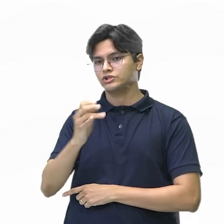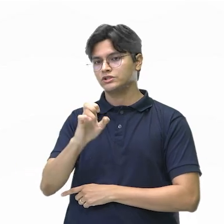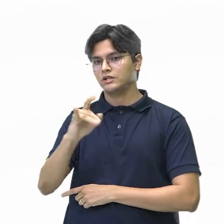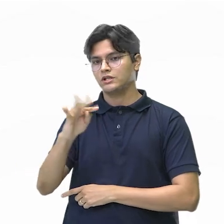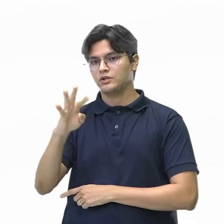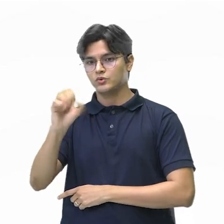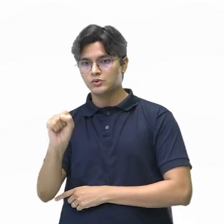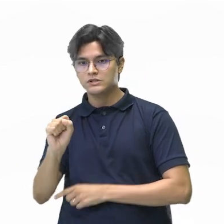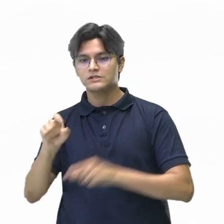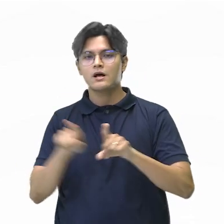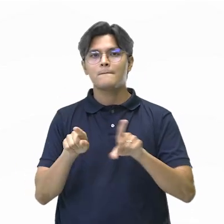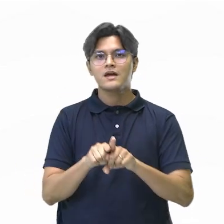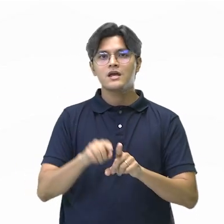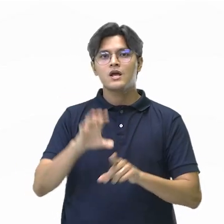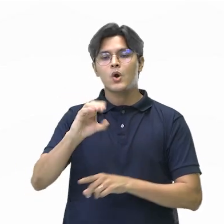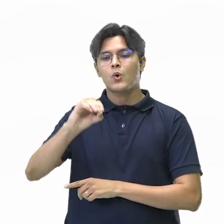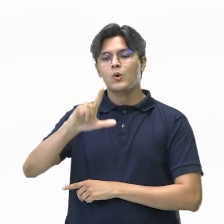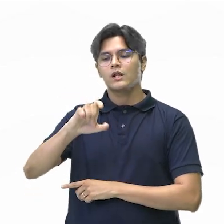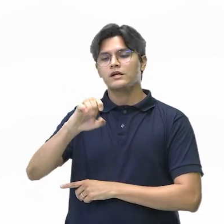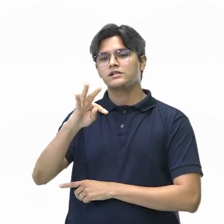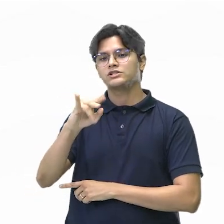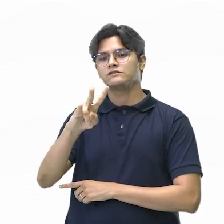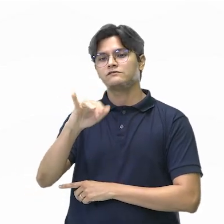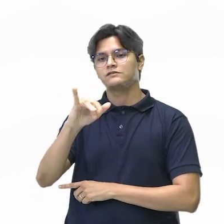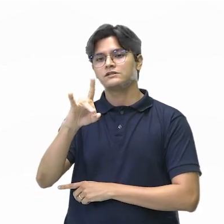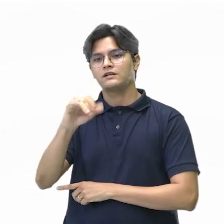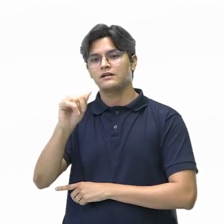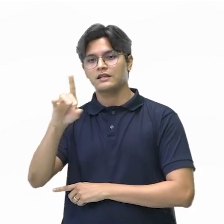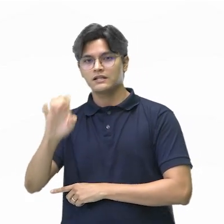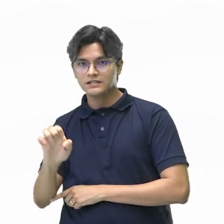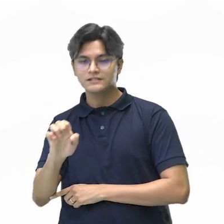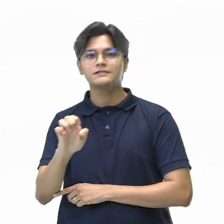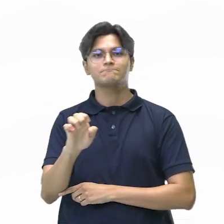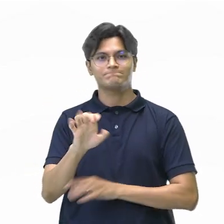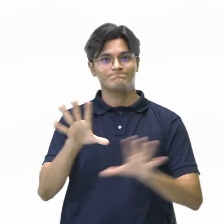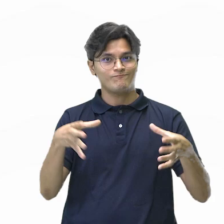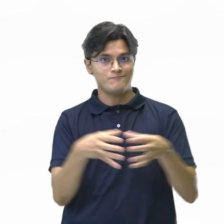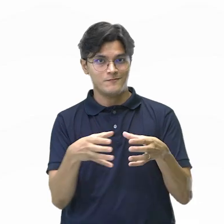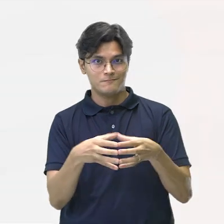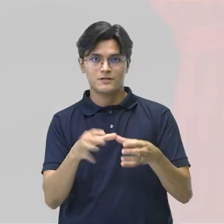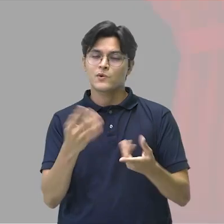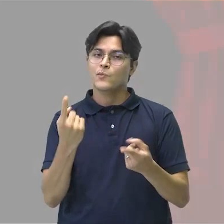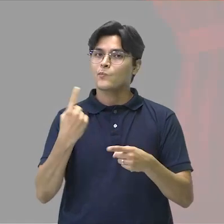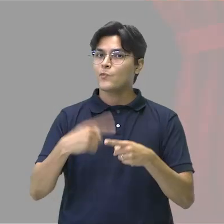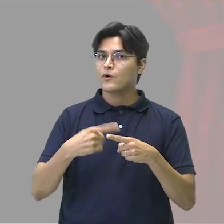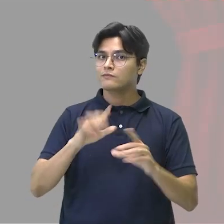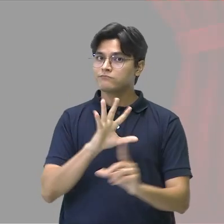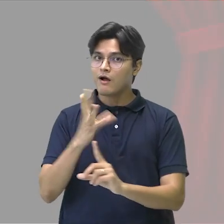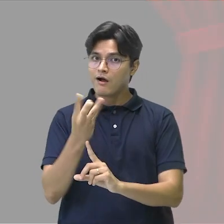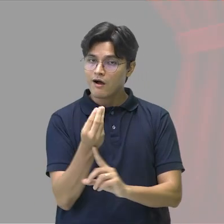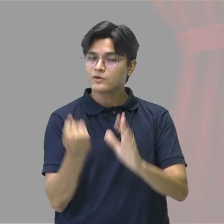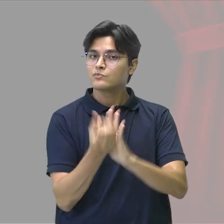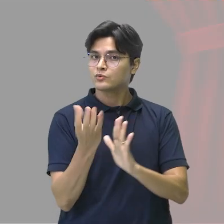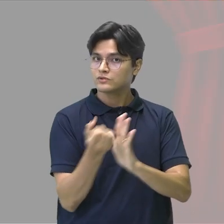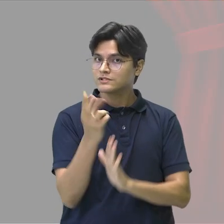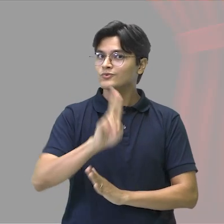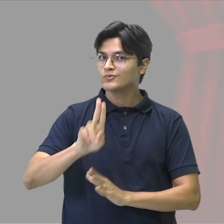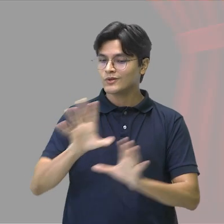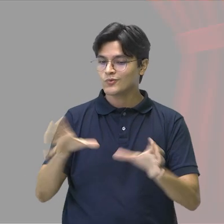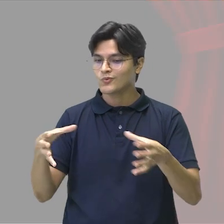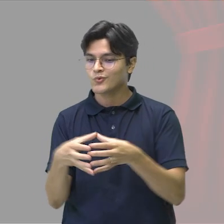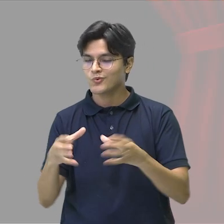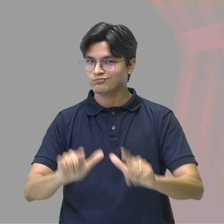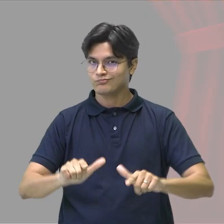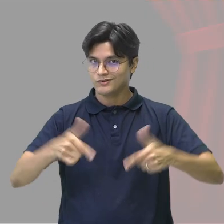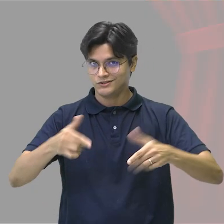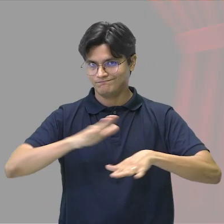ela é pensada também coletivamente, construída com o tempo. E no teatro, olha só, a memória do teatro vai trazer para a gente